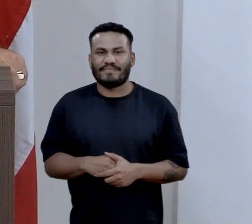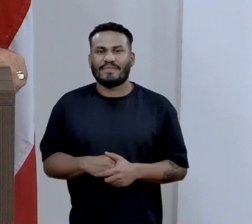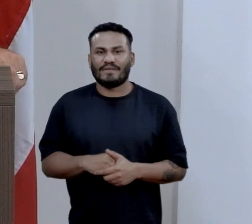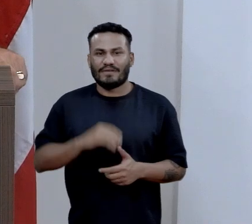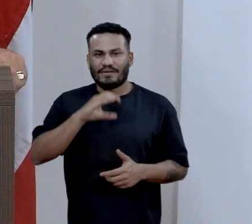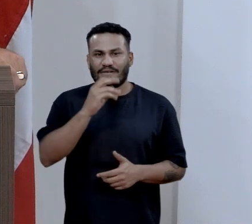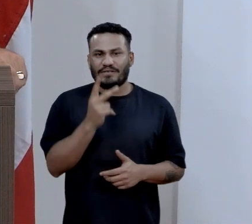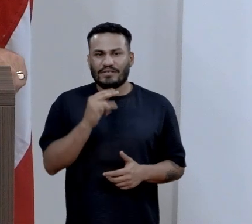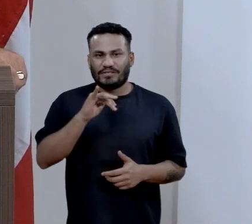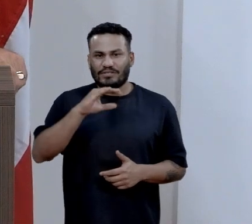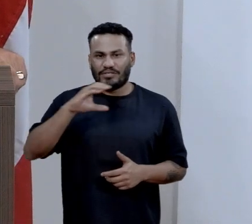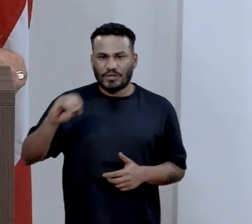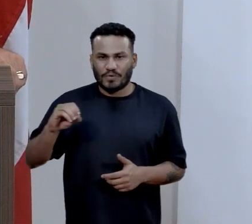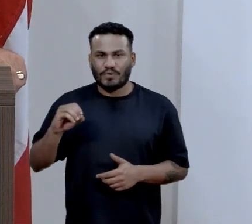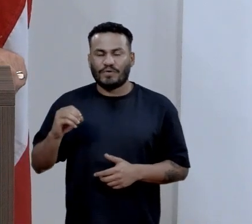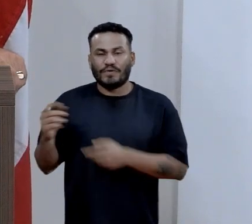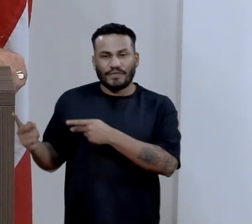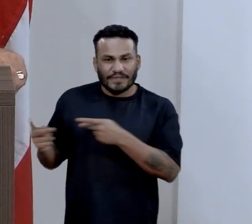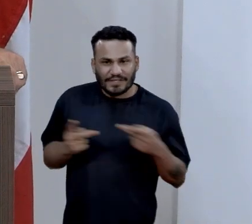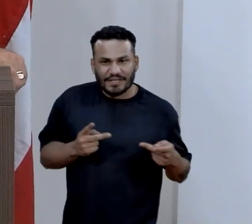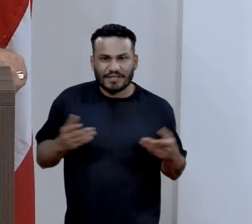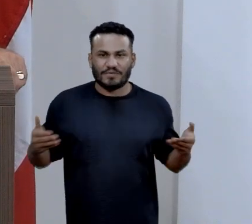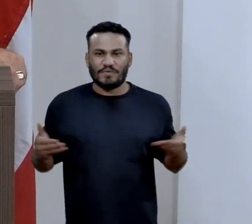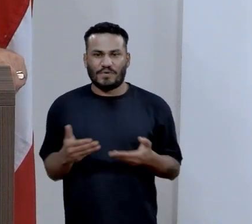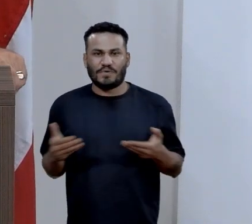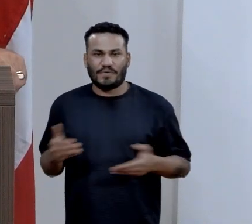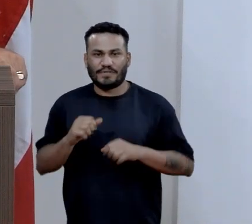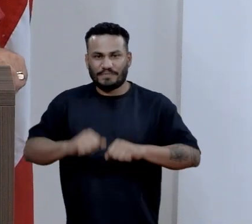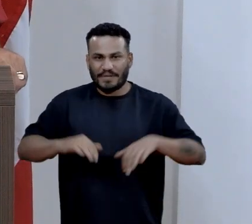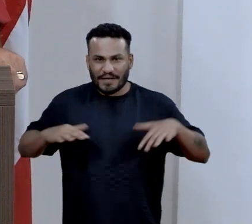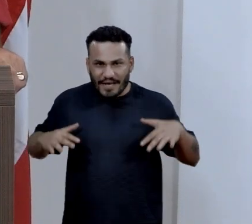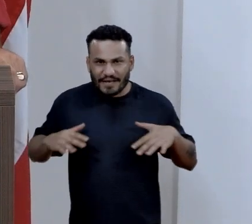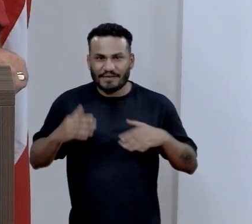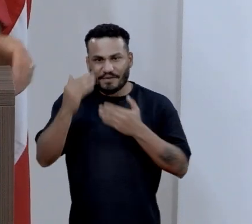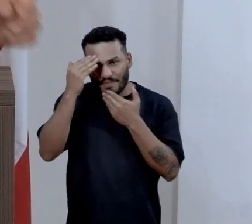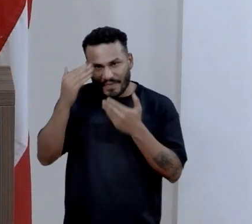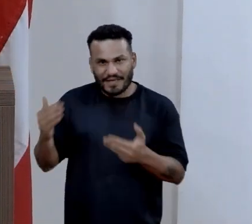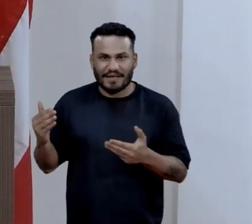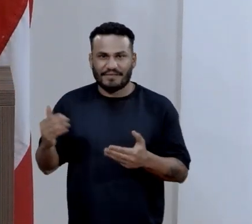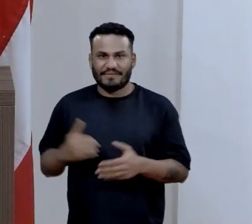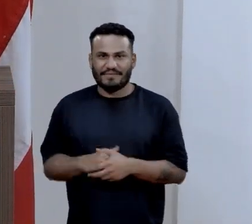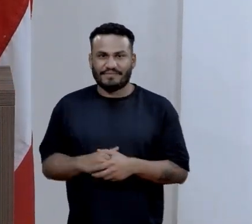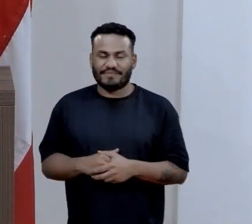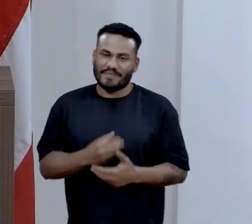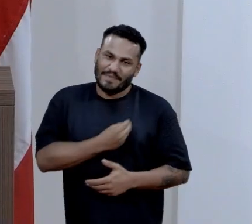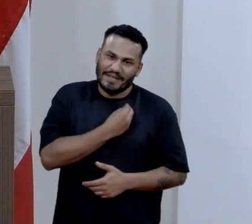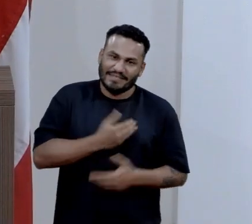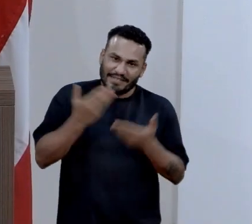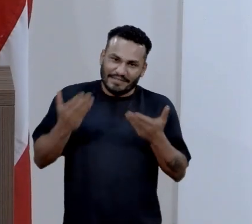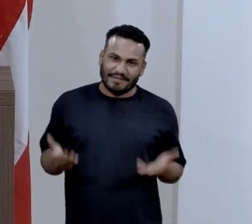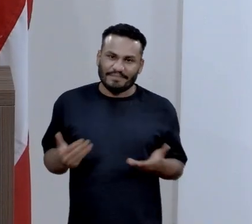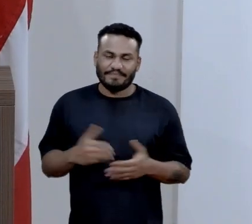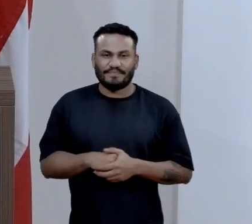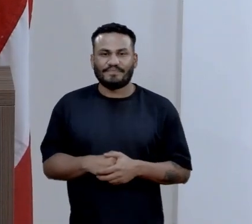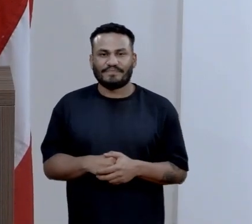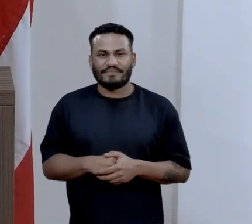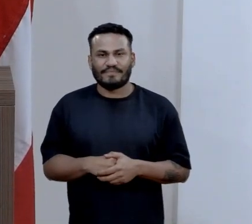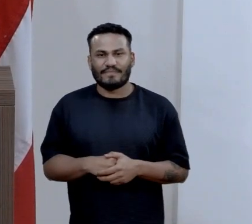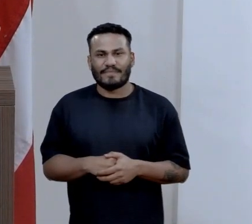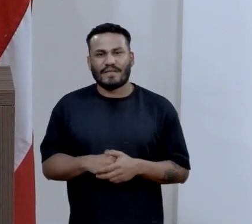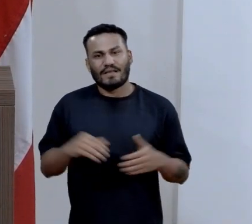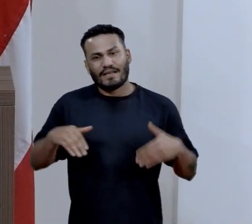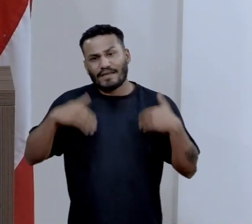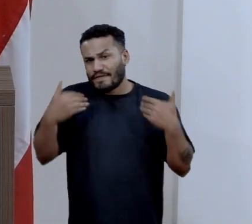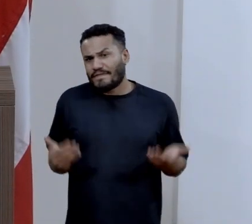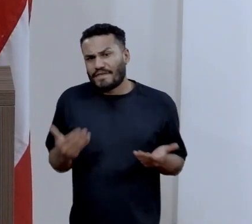Chico, nosso amigo Chico aí, nos visitando aqui também hoje no plenário. Obrigado pela presença aqui.